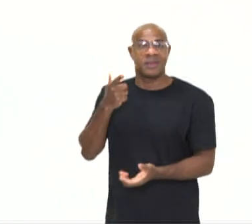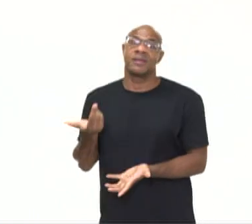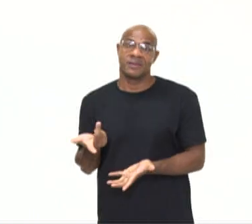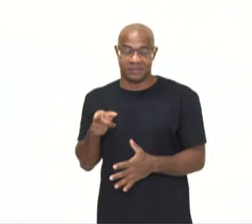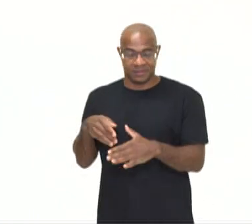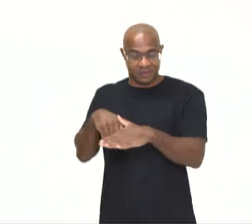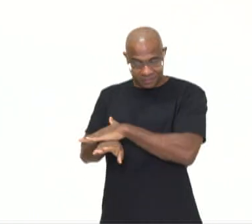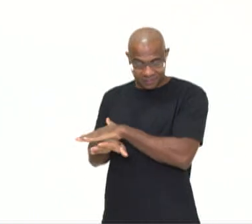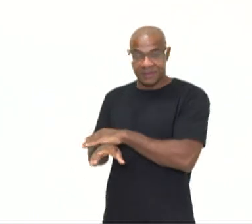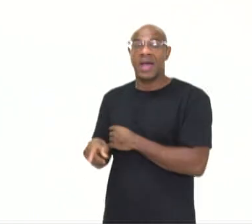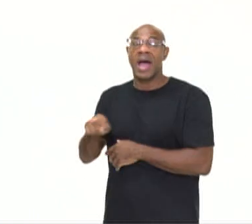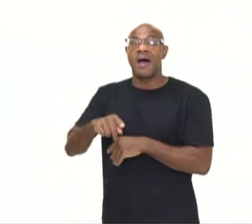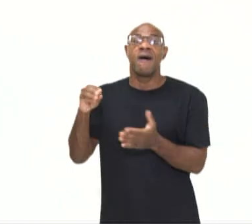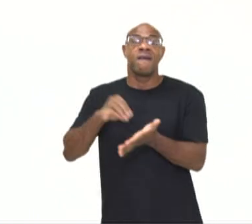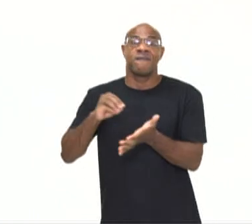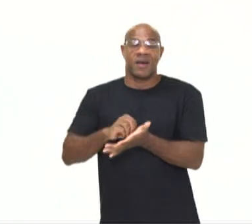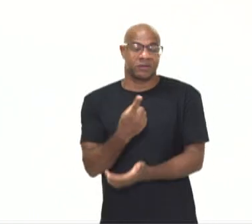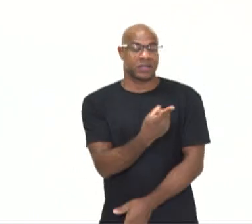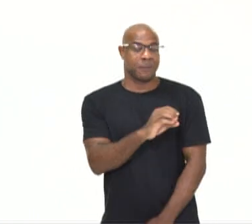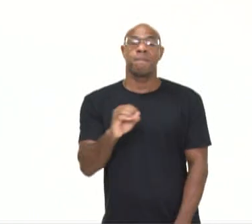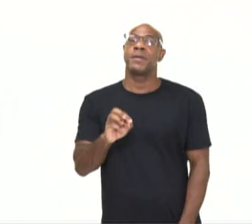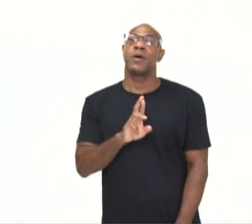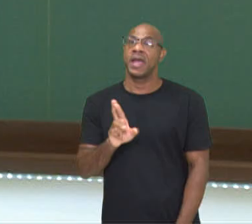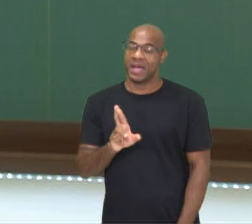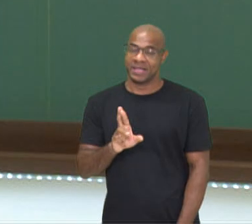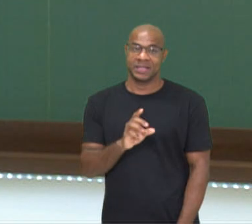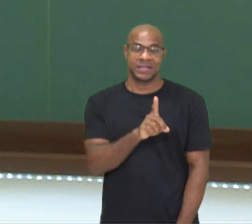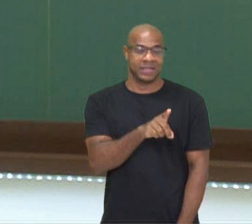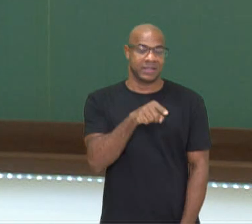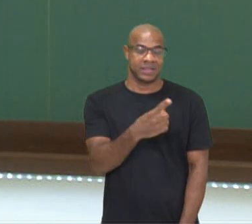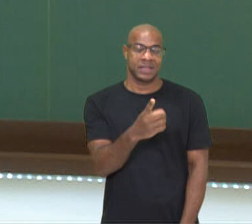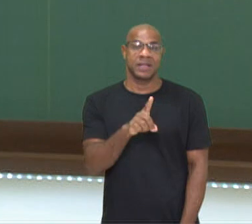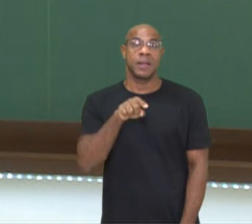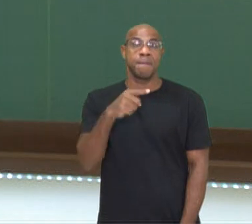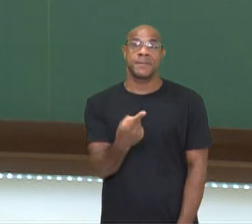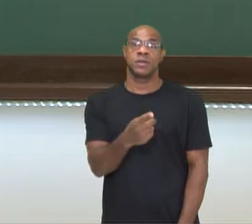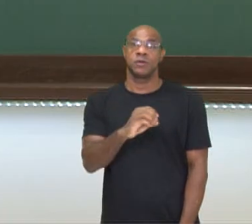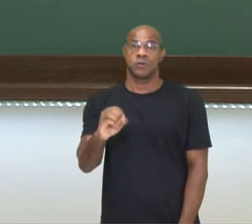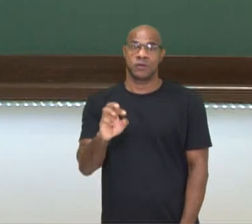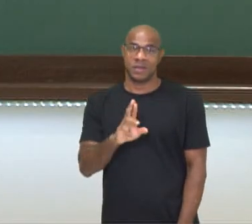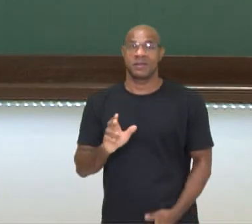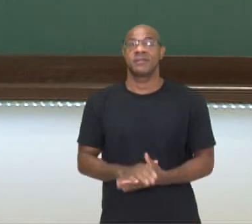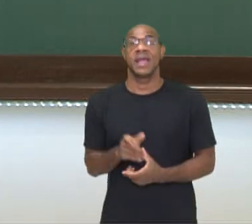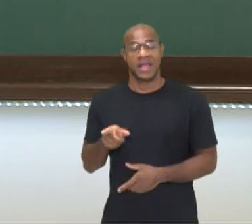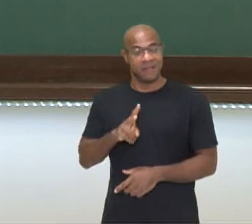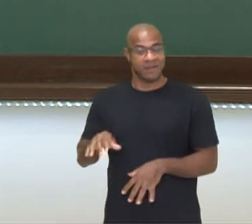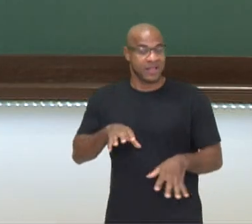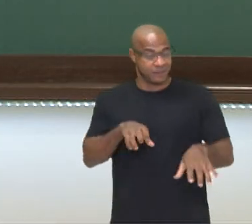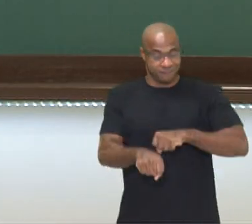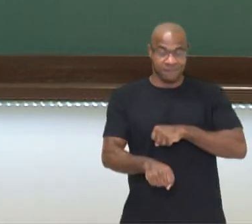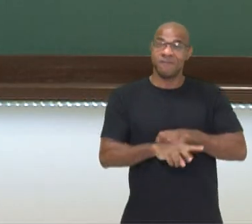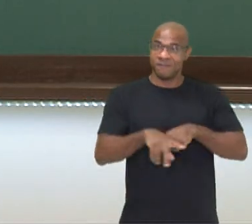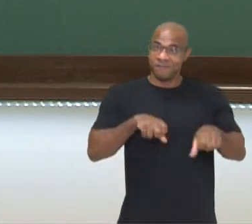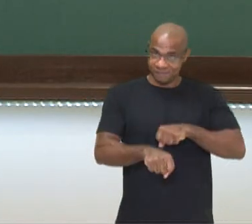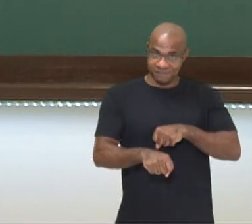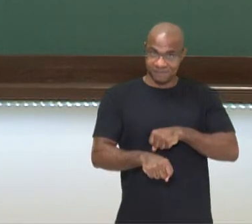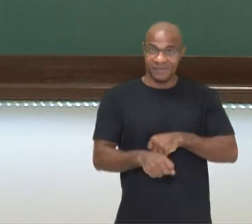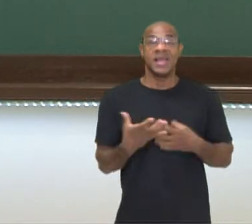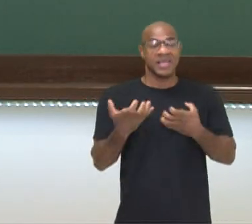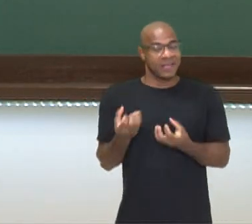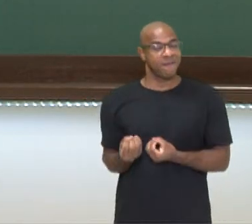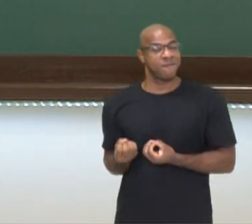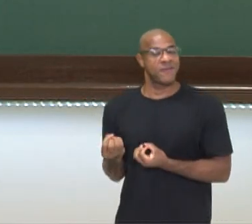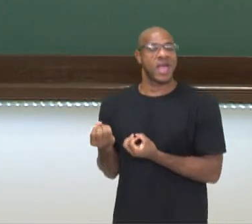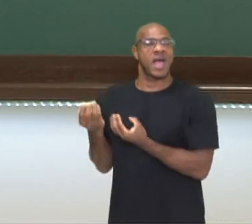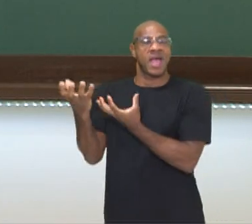precisa conseguir o restante, que são R$ 1.000. Então, a situação é a seguinte. Ela vai se formar, ela quer fazer uma